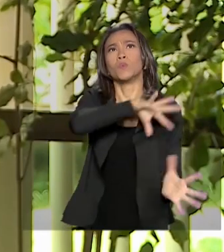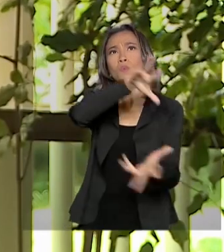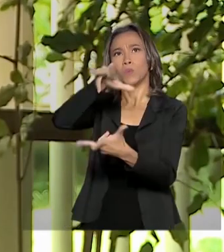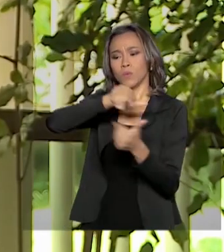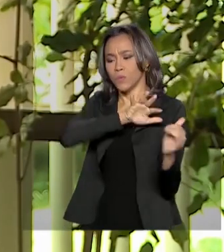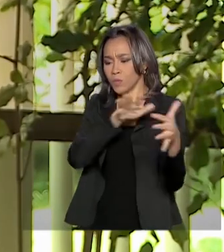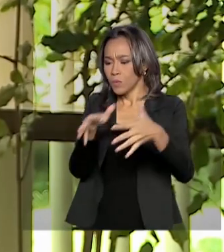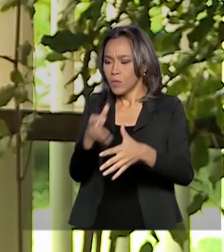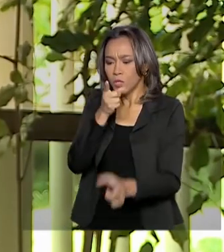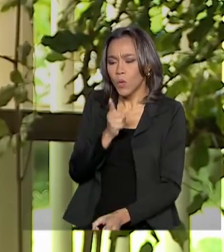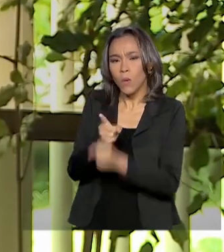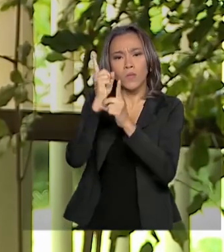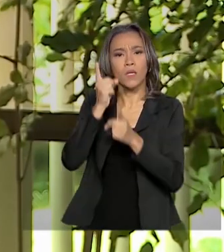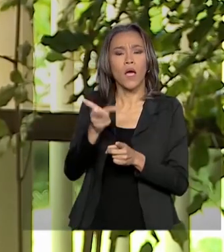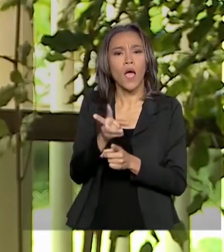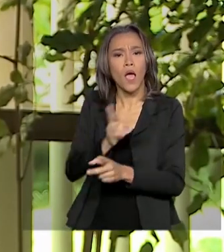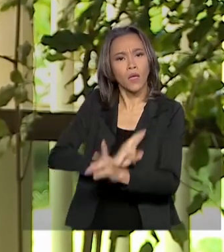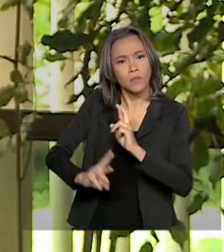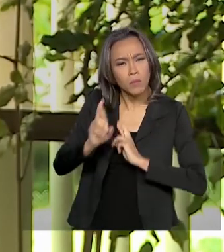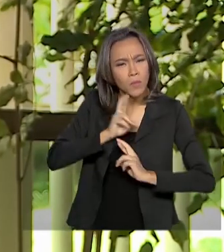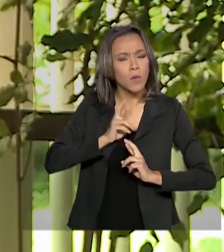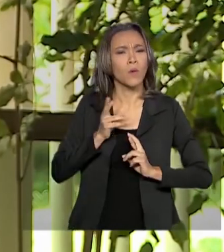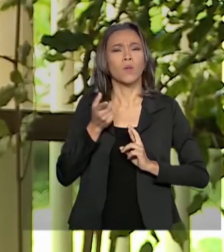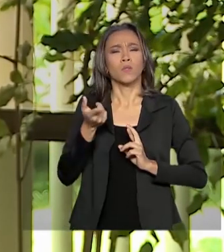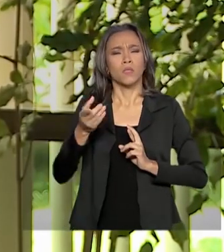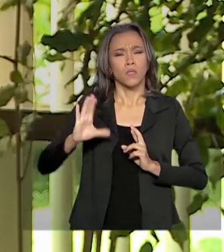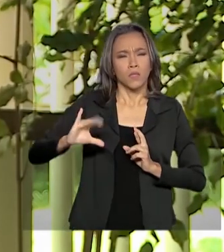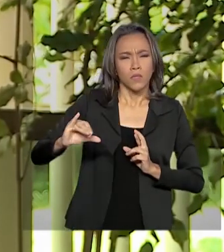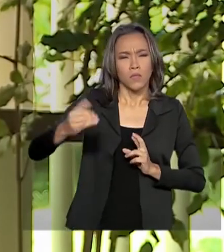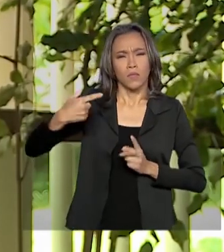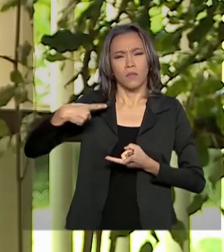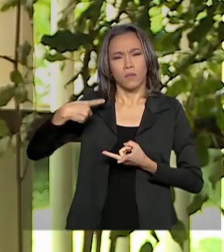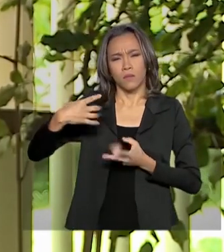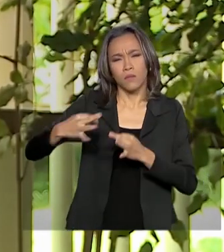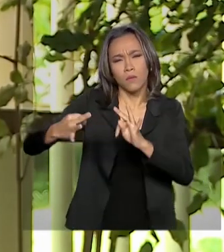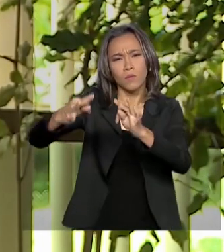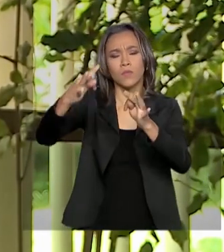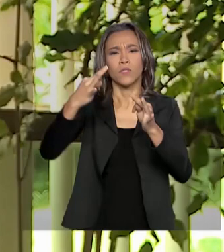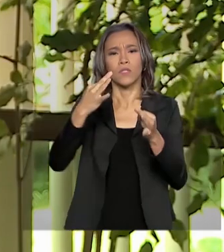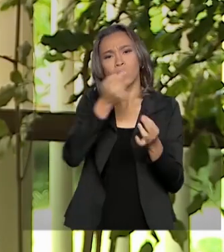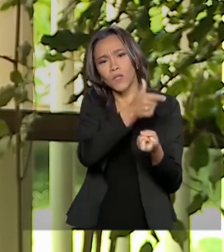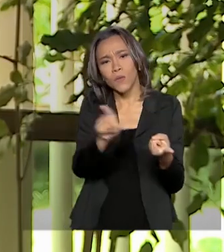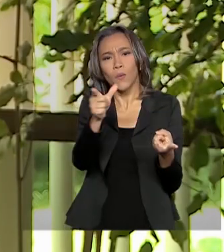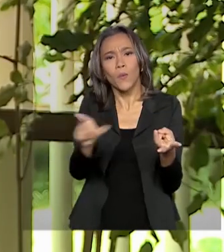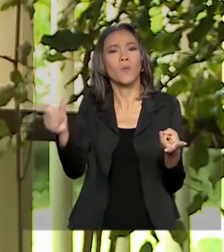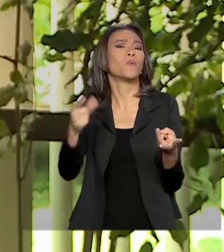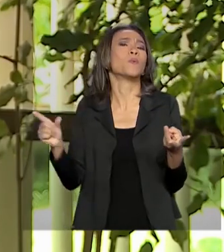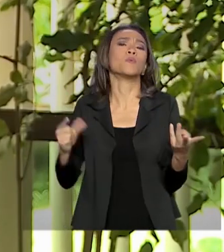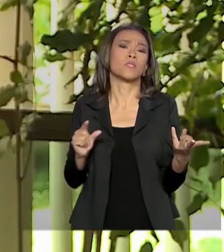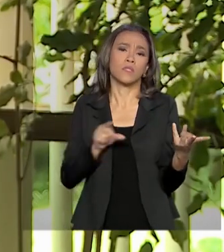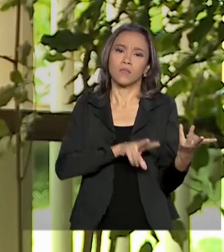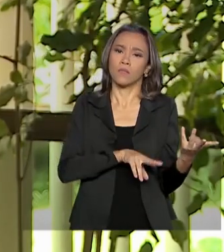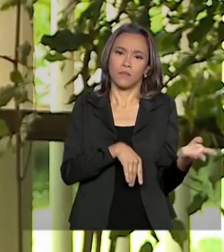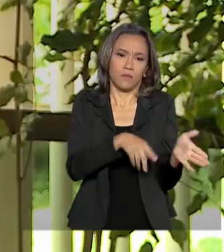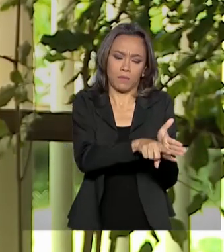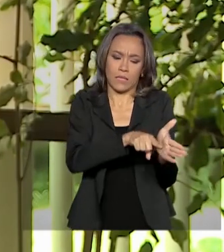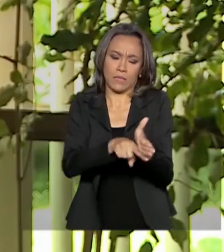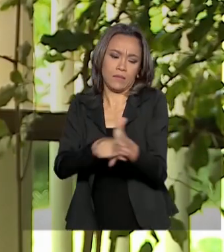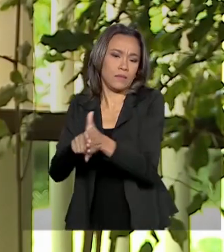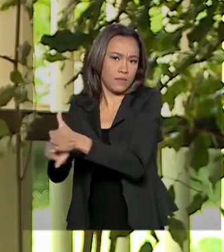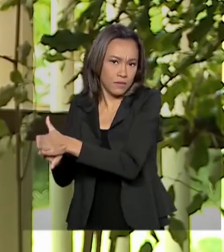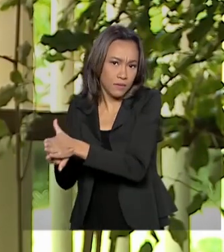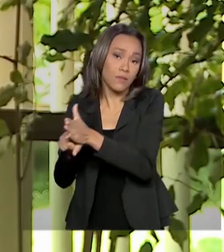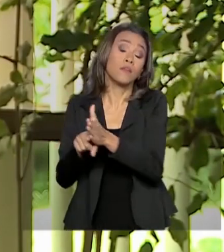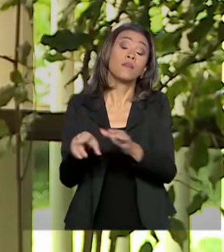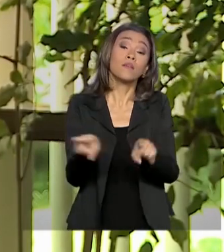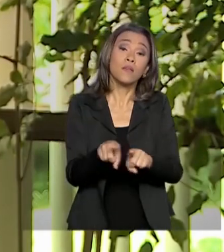buscar respostas e buscar avanços no conhecimento e tecnologia e de outras áreas que são pesquisadas lá. E, ao mesmo